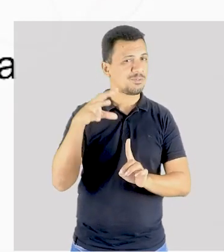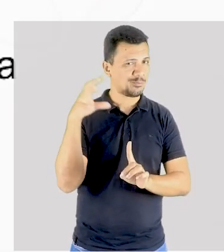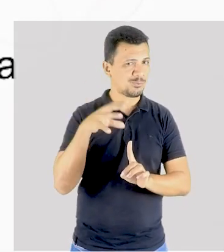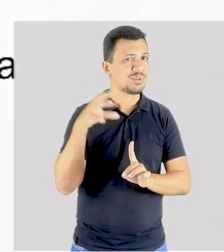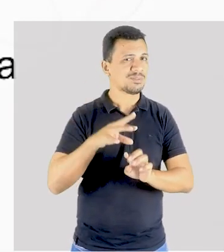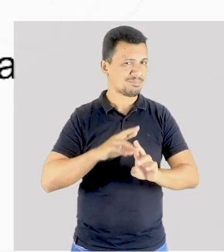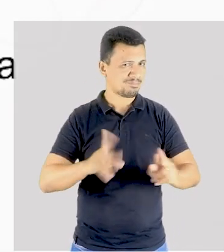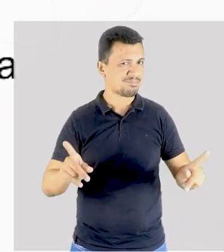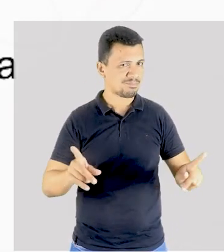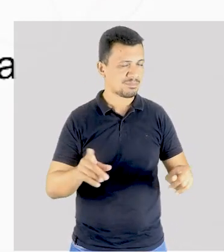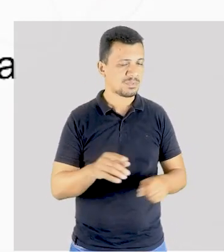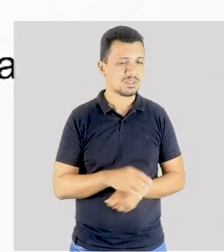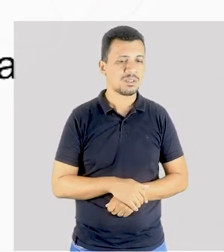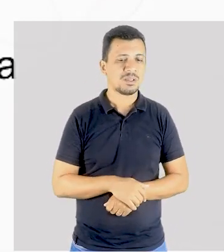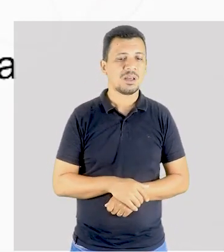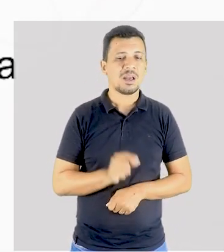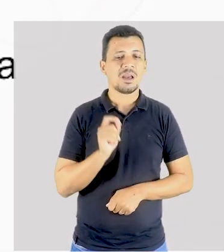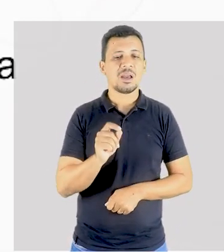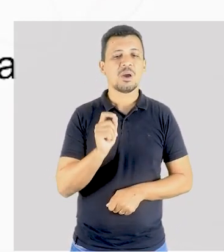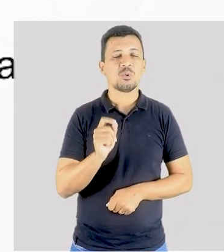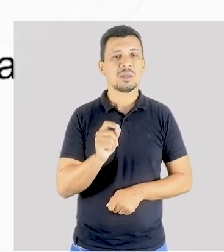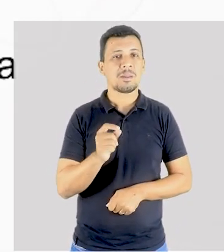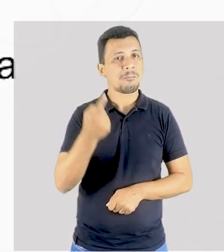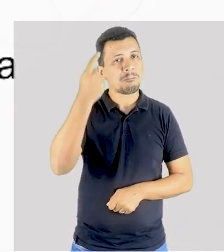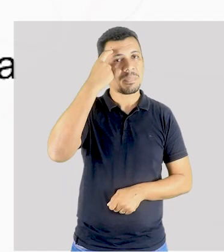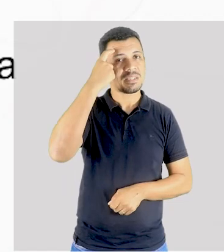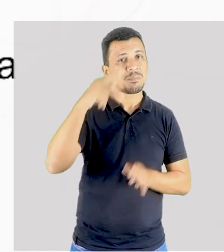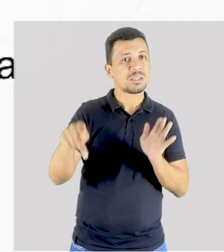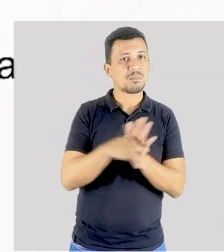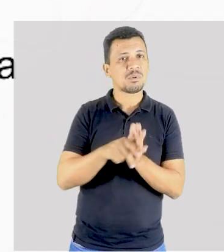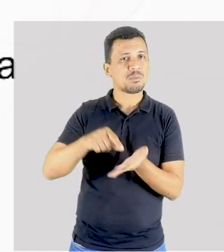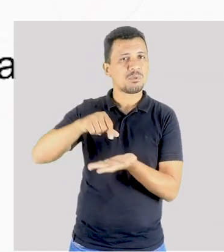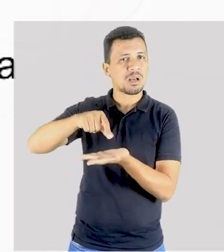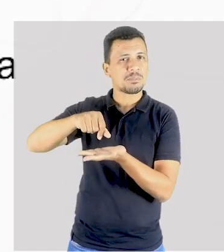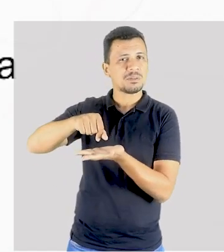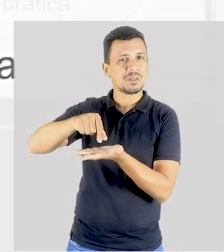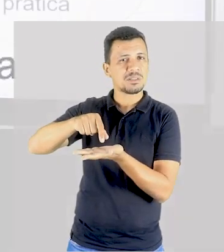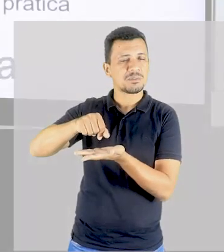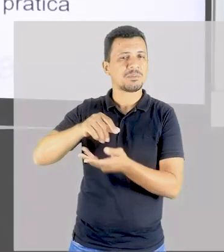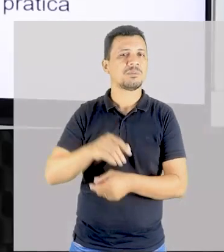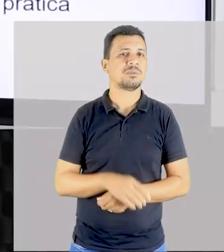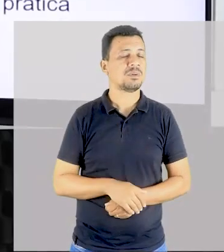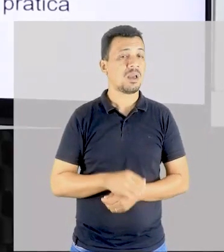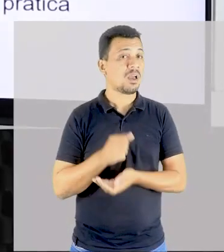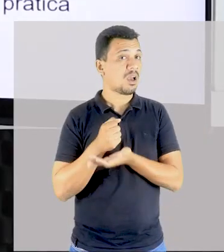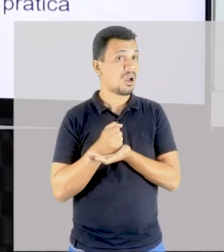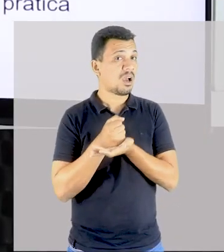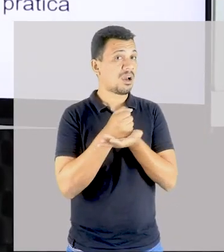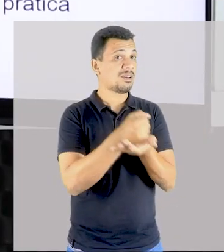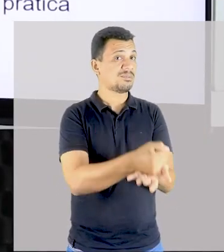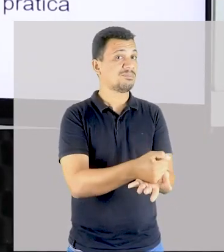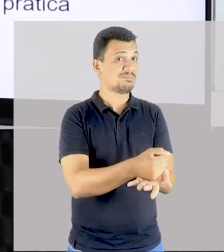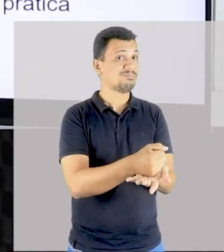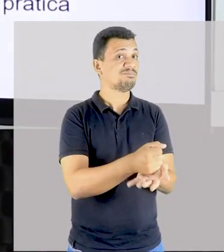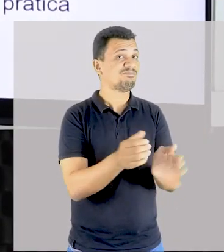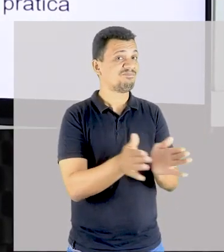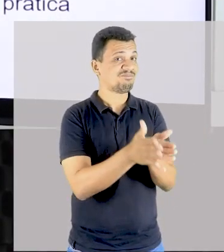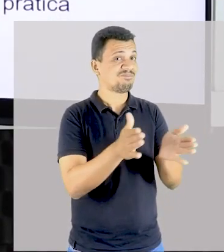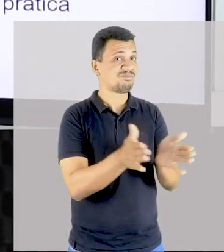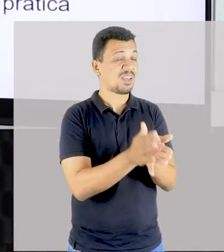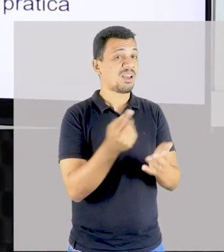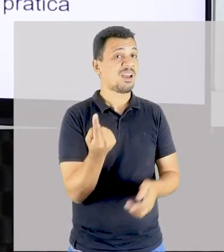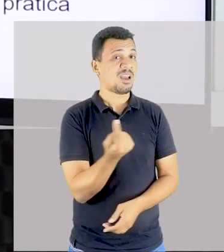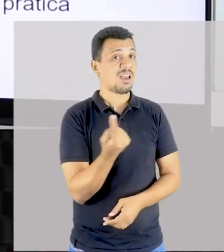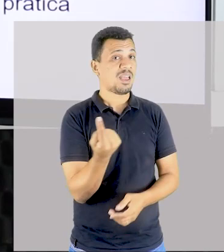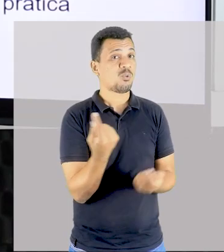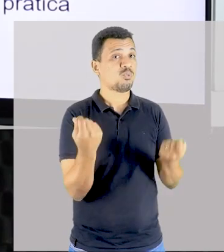influências constituindo-se uma parte da lógica capitalista o assistencialismo torna-se a única Face possível